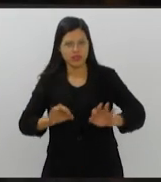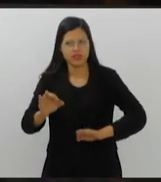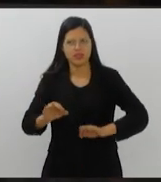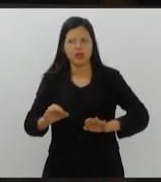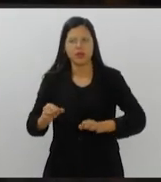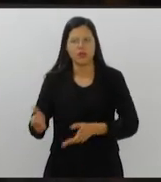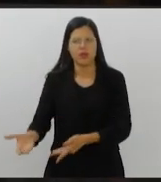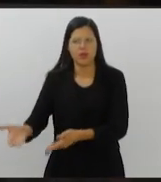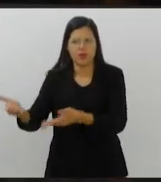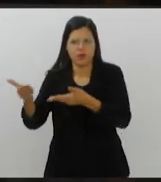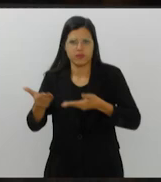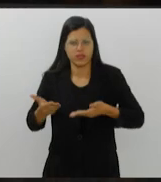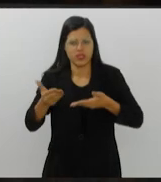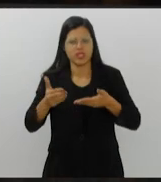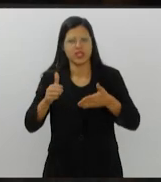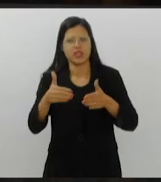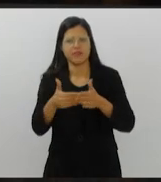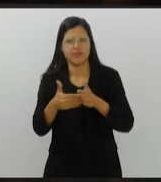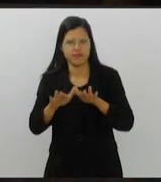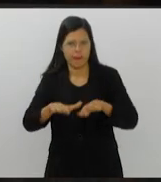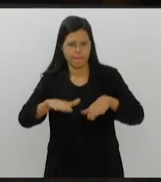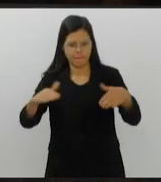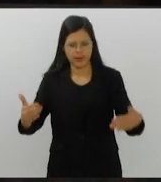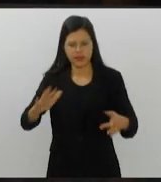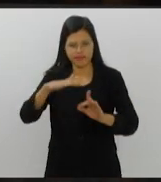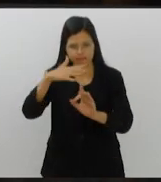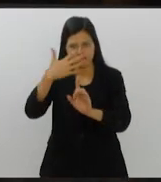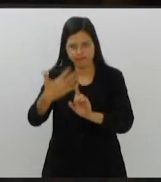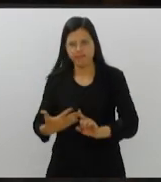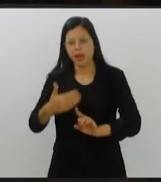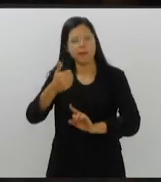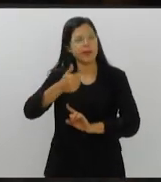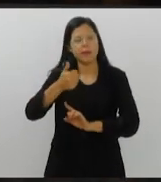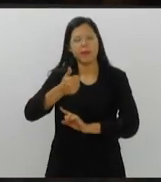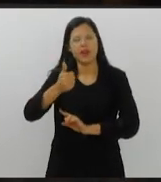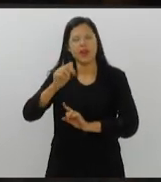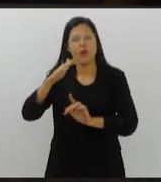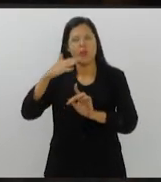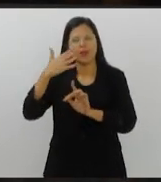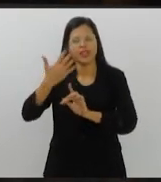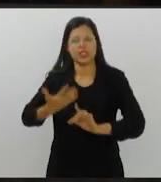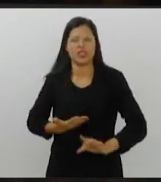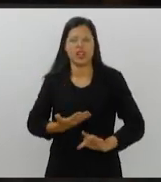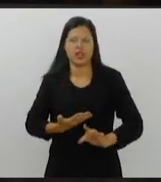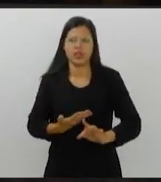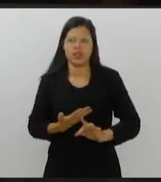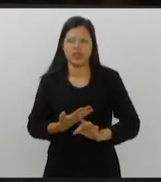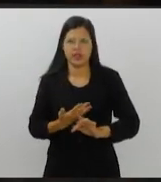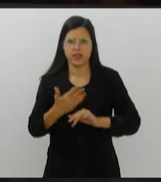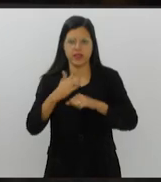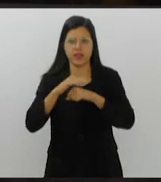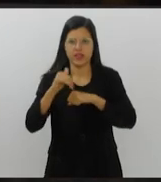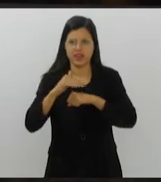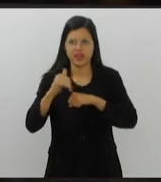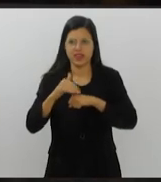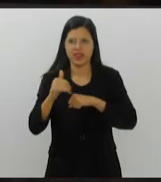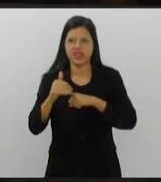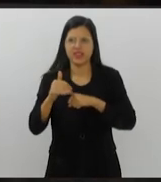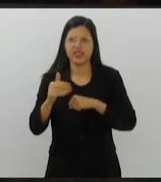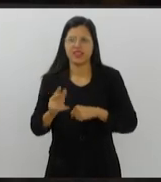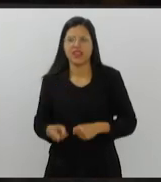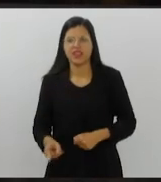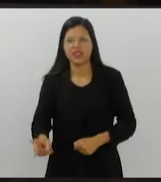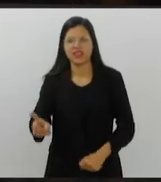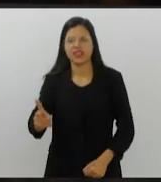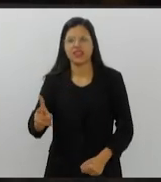homenageados até a mesa de honra. Primeira homenageada, a nossa queridíssima, eterna